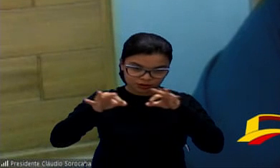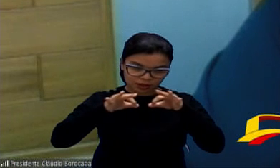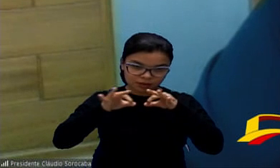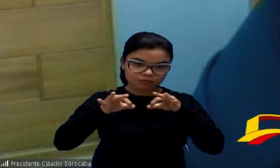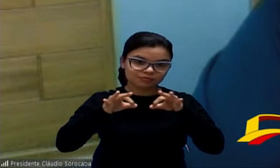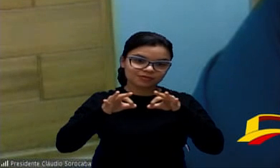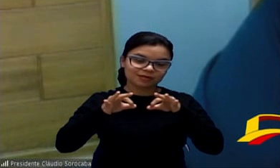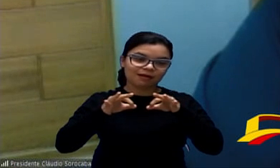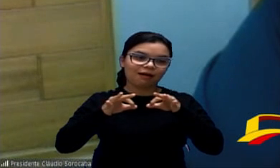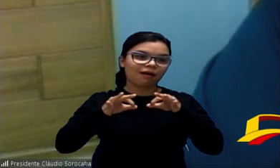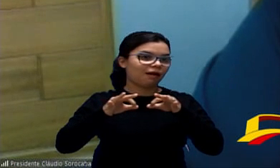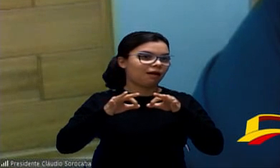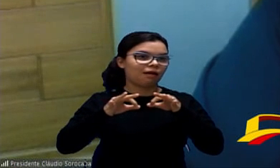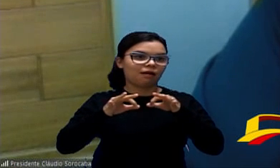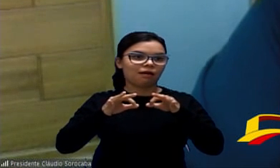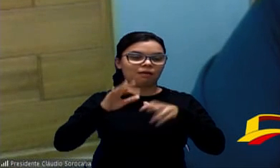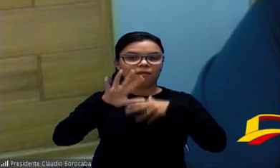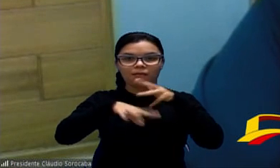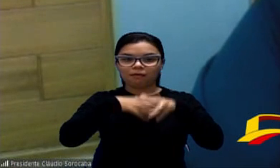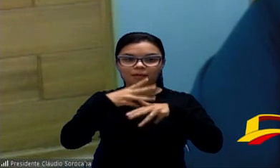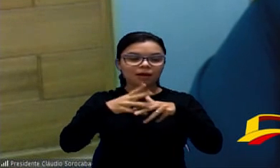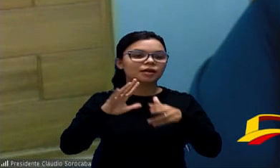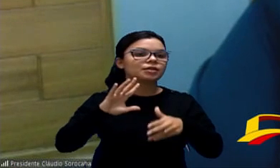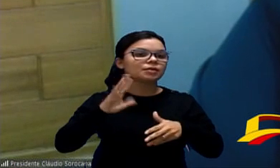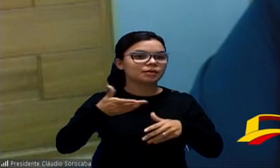pauta. Vereador Cristiano Paz.